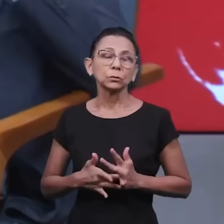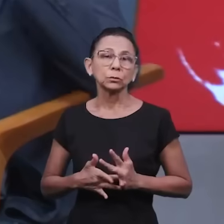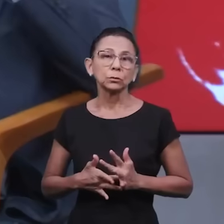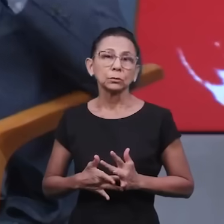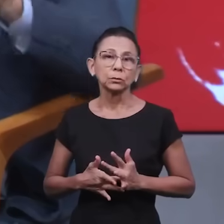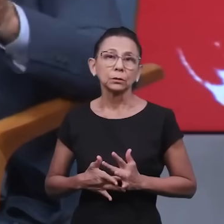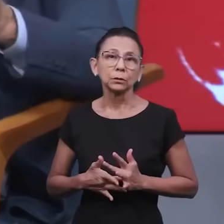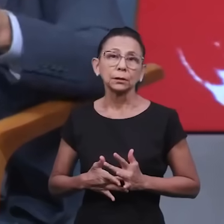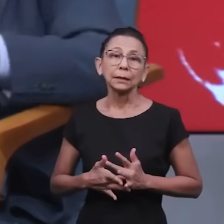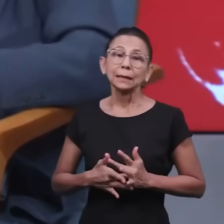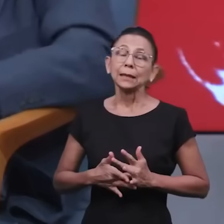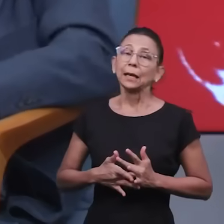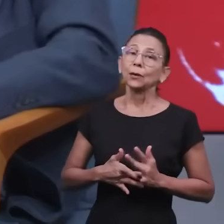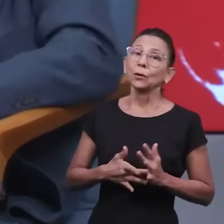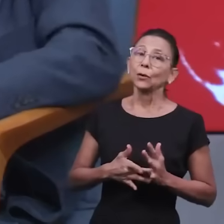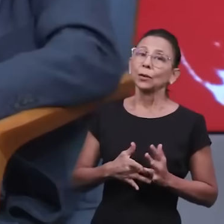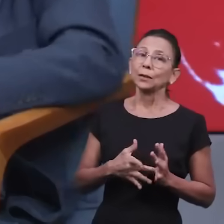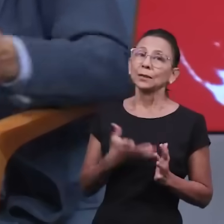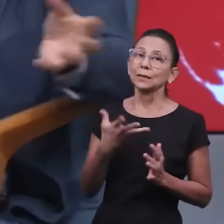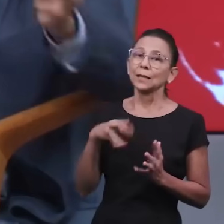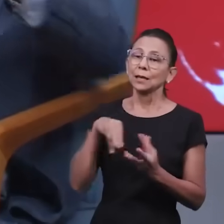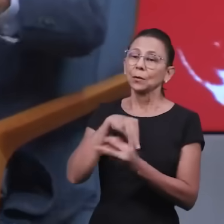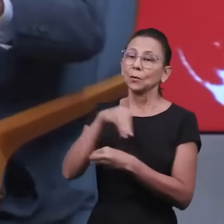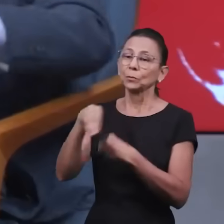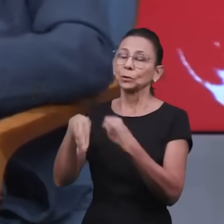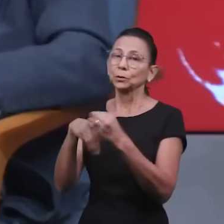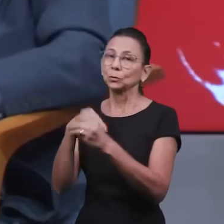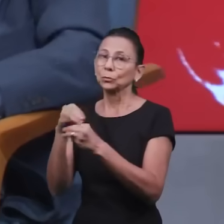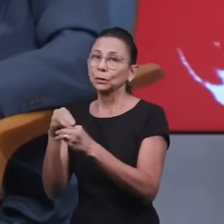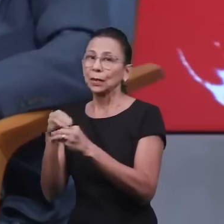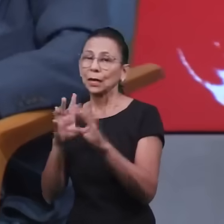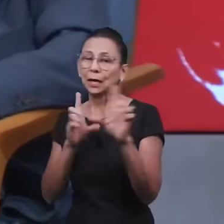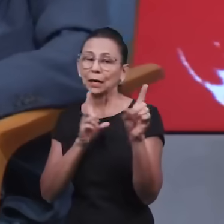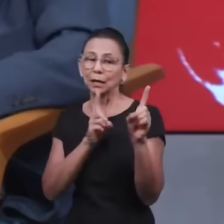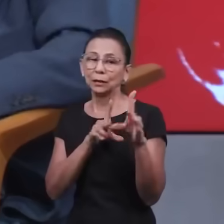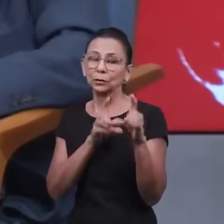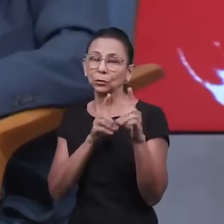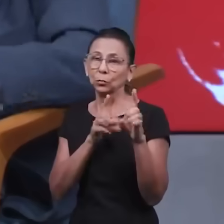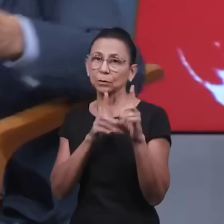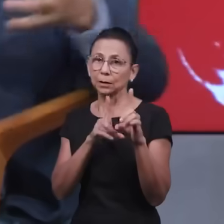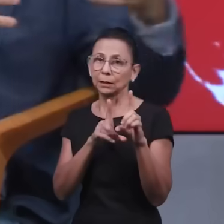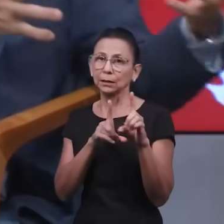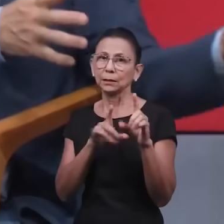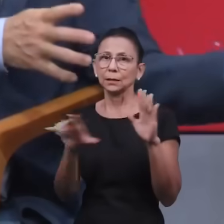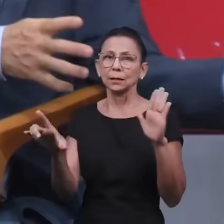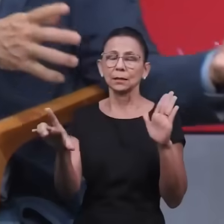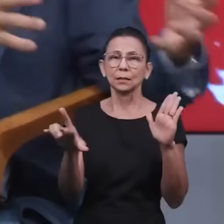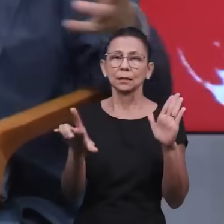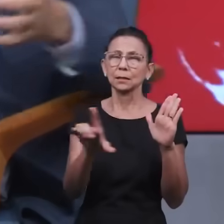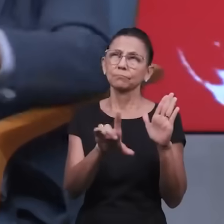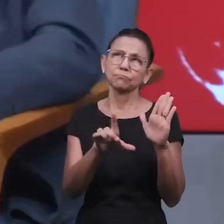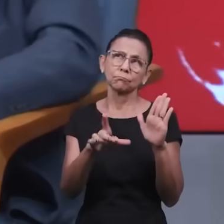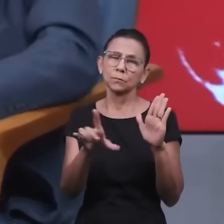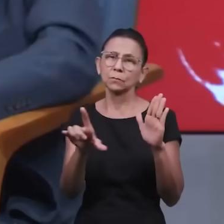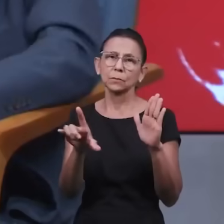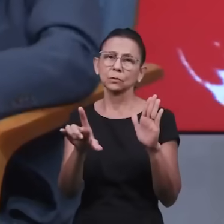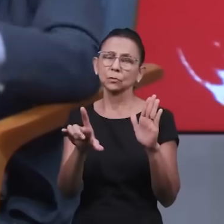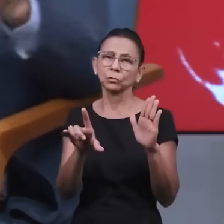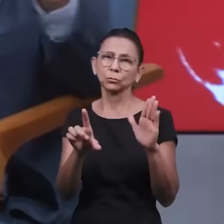quando alguns tentaram colocar a doutrina judaizante dentro da doutrina da igreja, colocando os costumes das